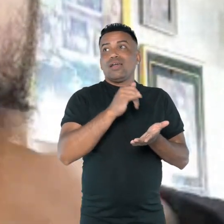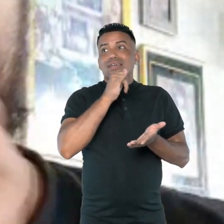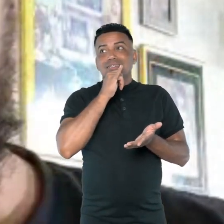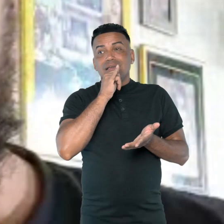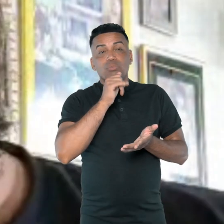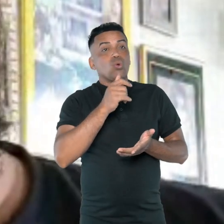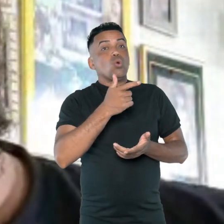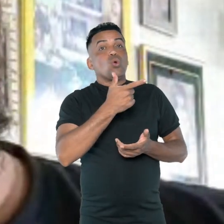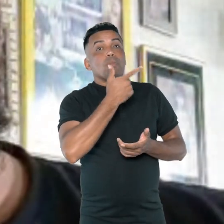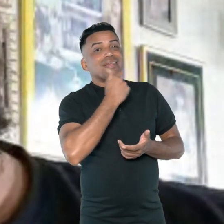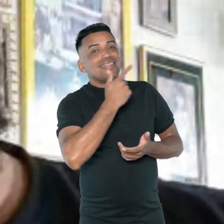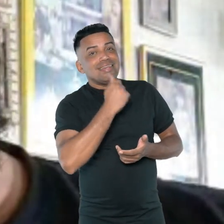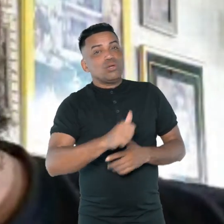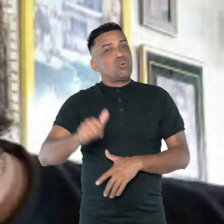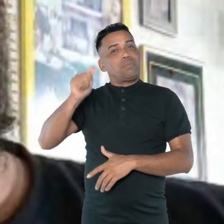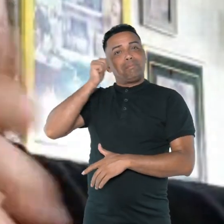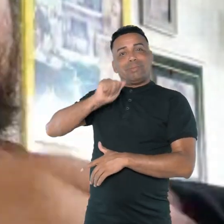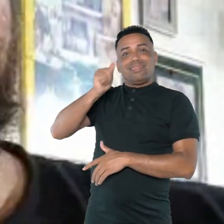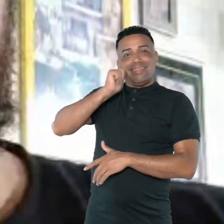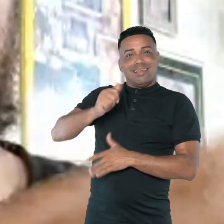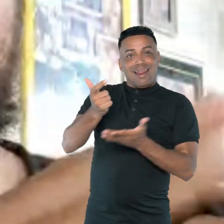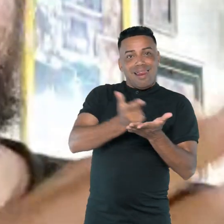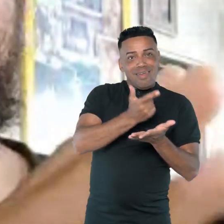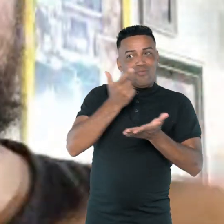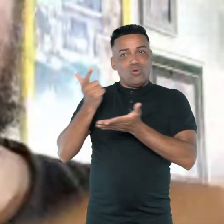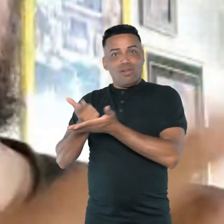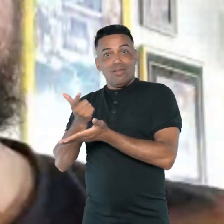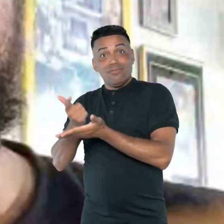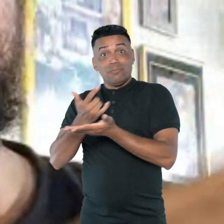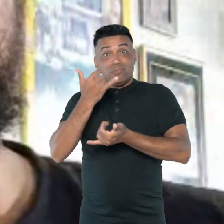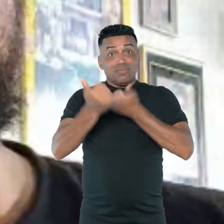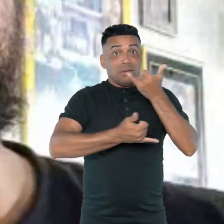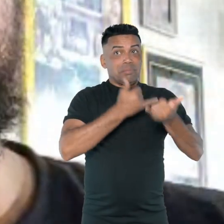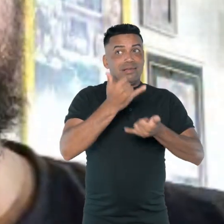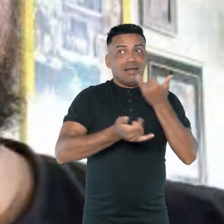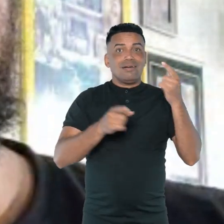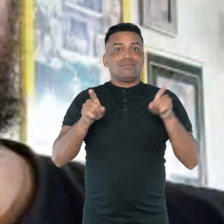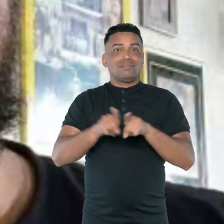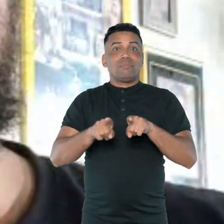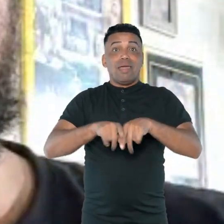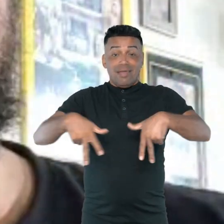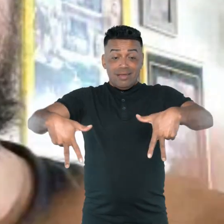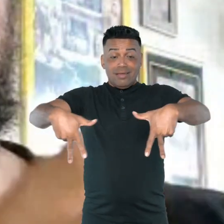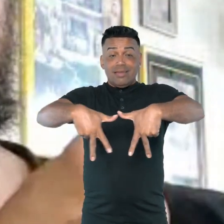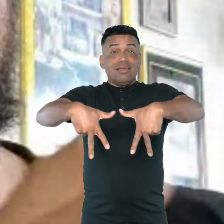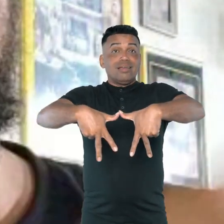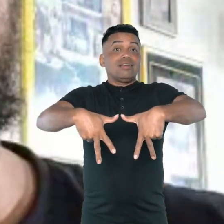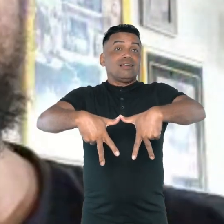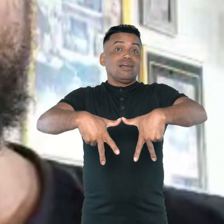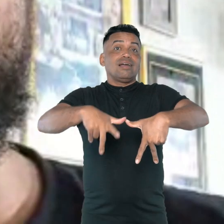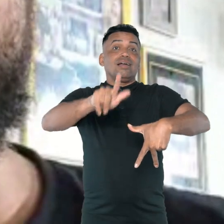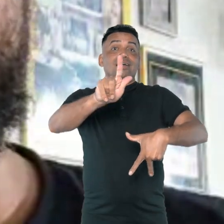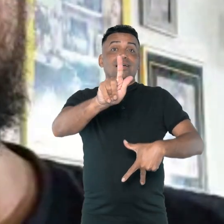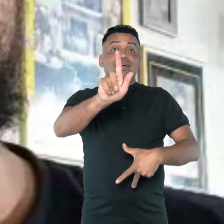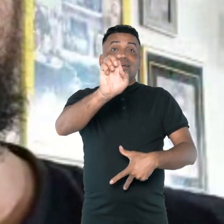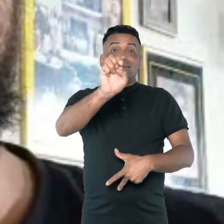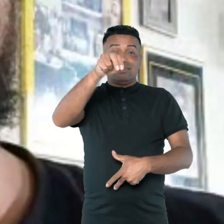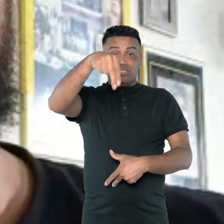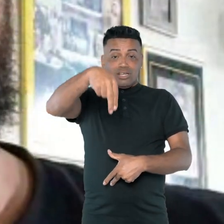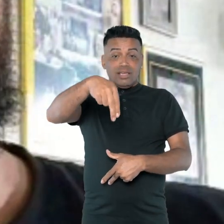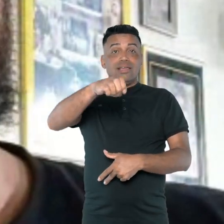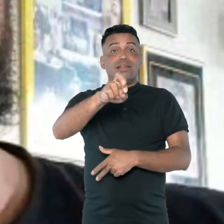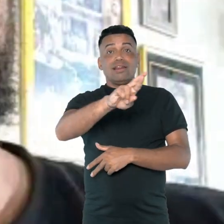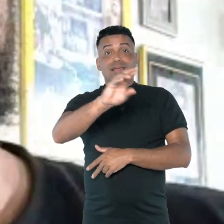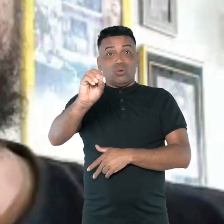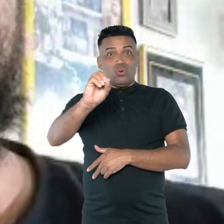uma menina, e assim, brincando também com essa questão de gênero, né? Porque a minha menina aí no Pescaria Sem